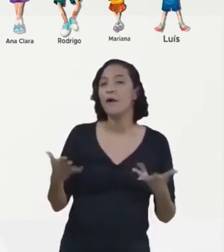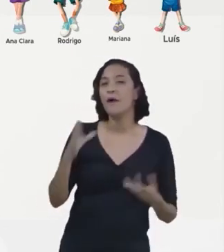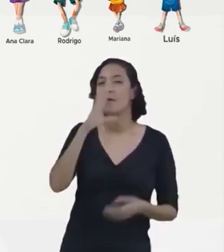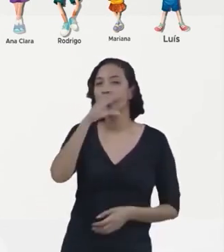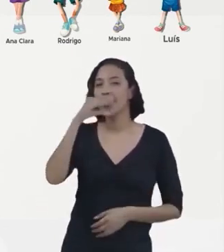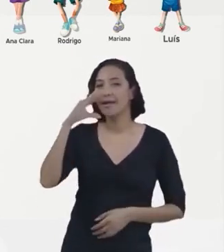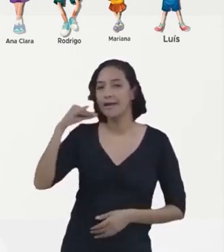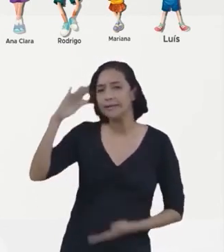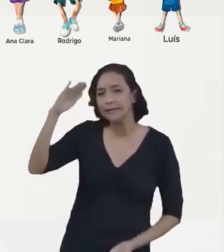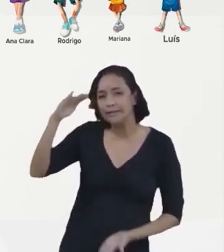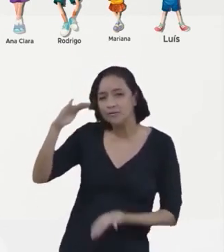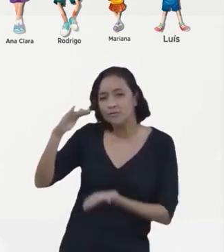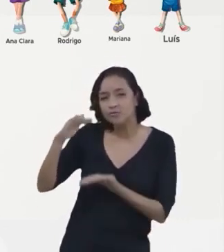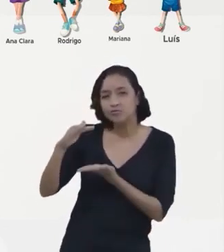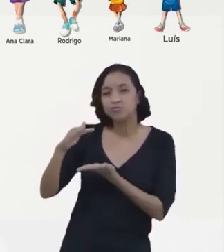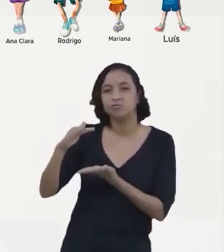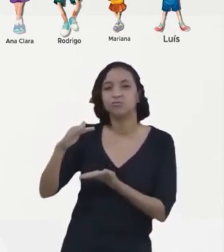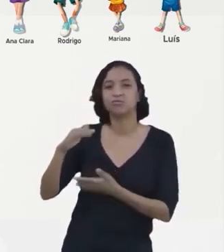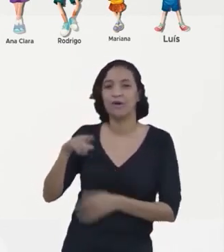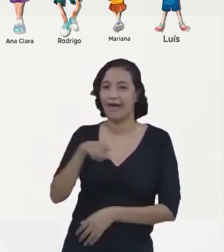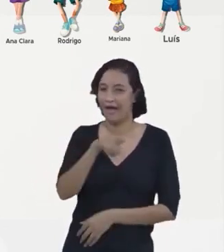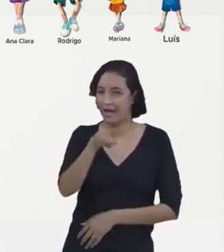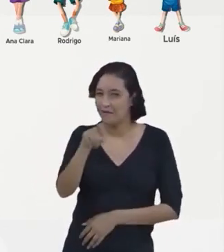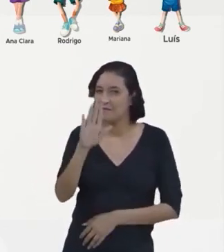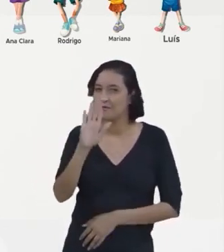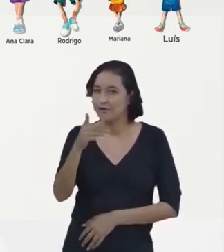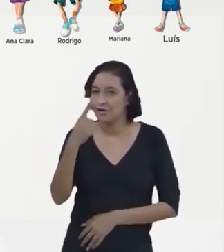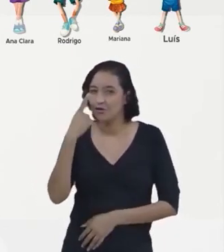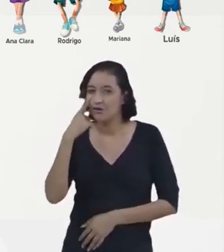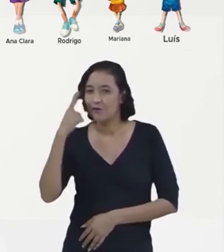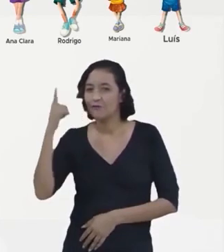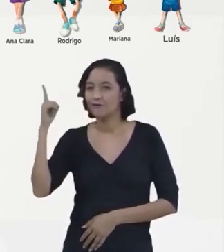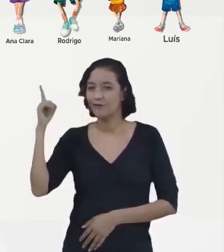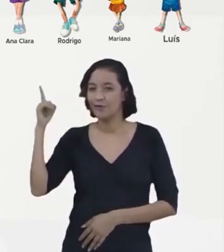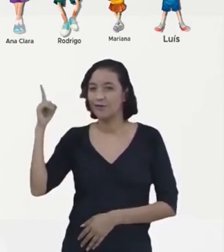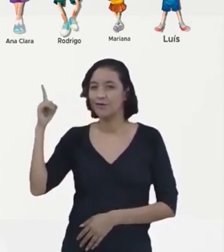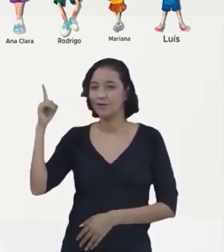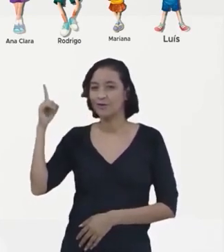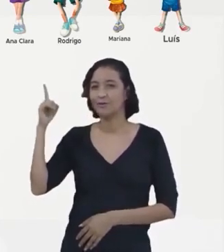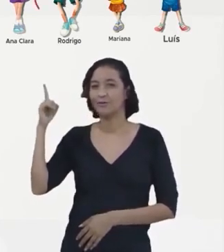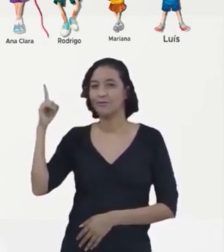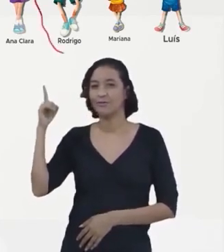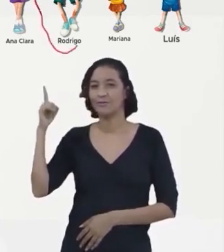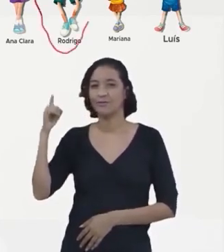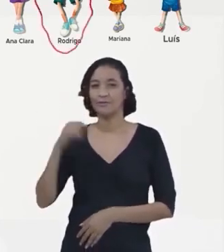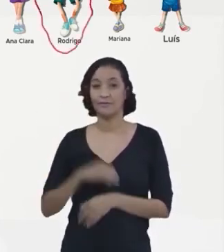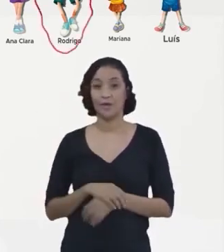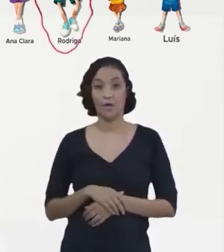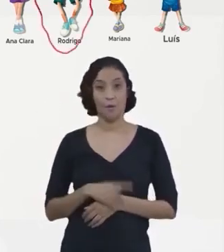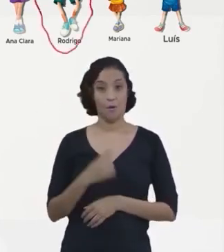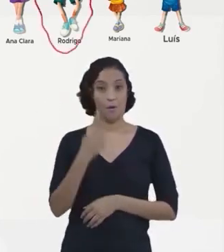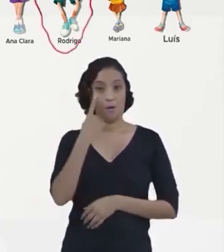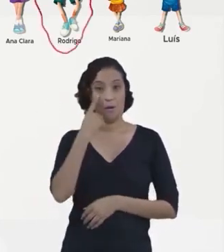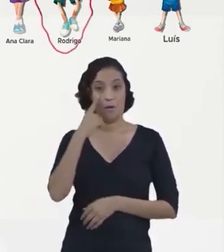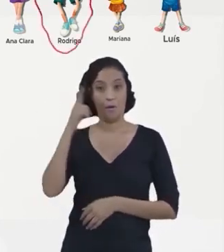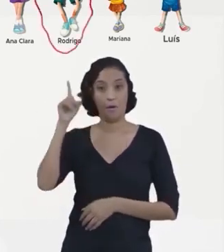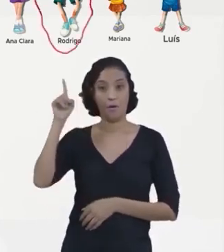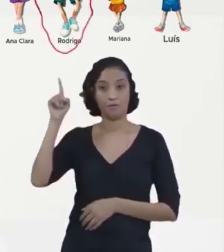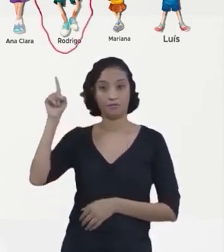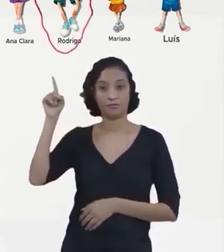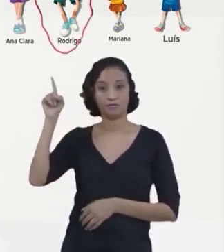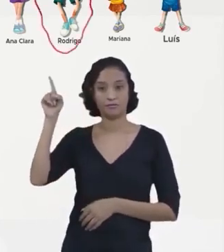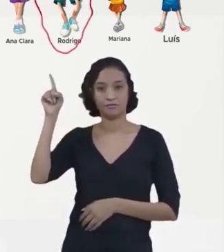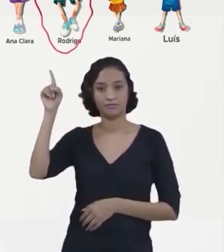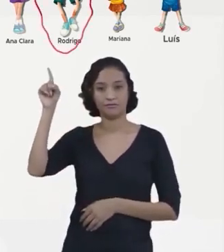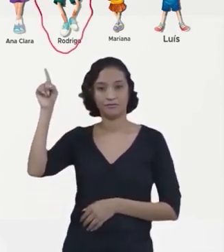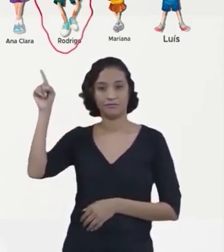baixa? Com certeza você sabe qual é a mais baixa. Então, a mais alta. Qual